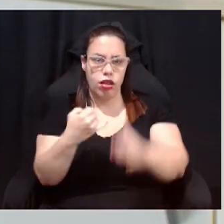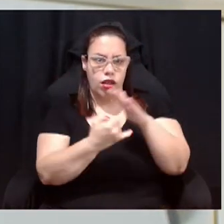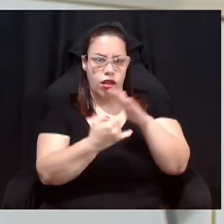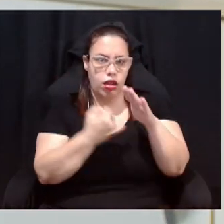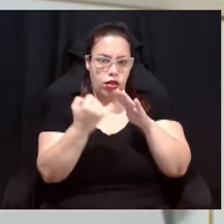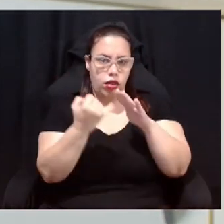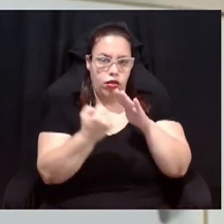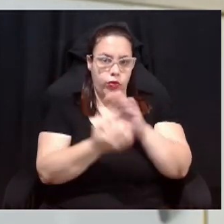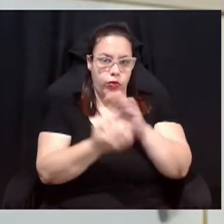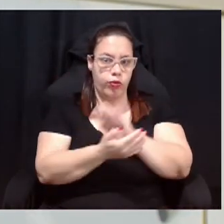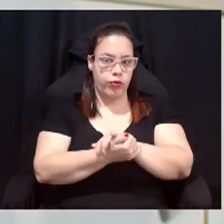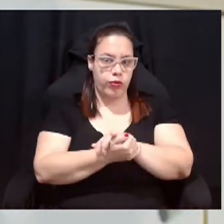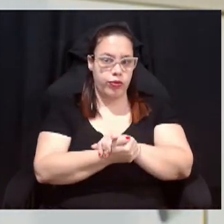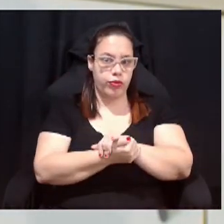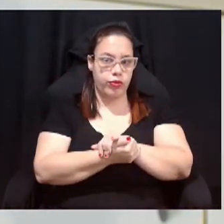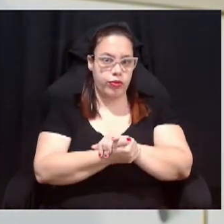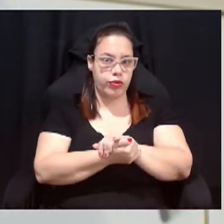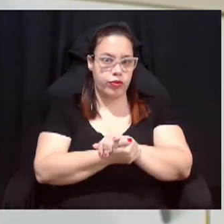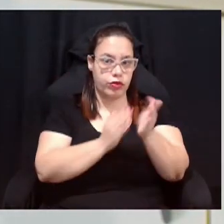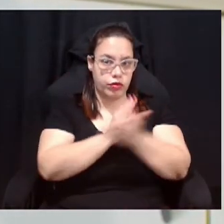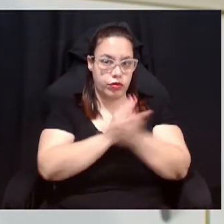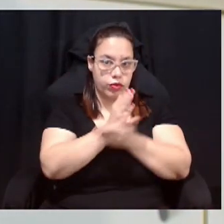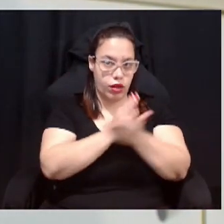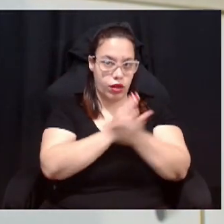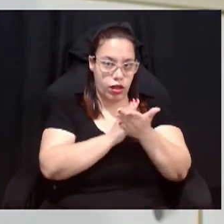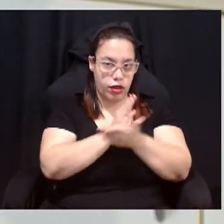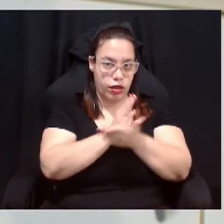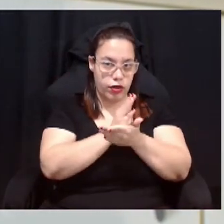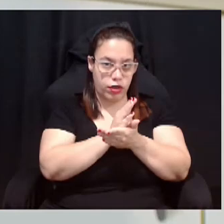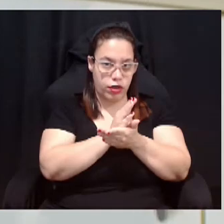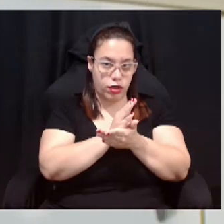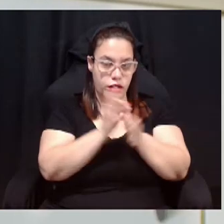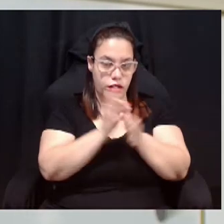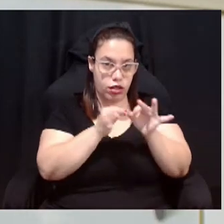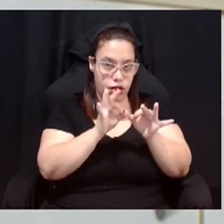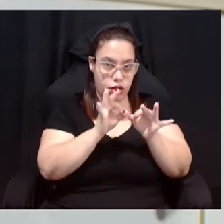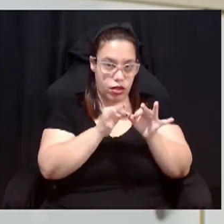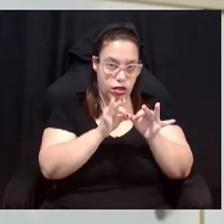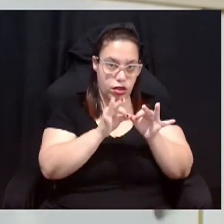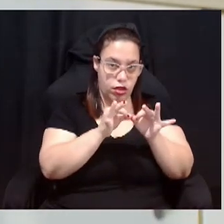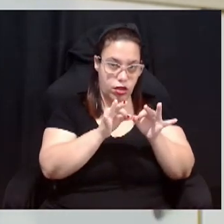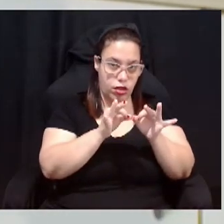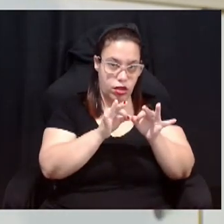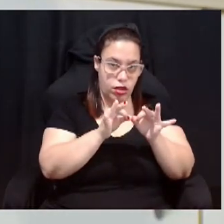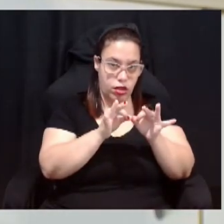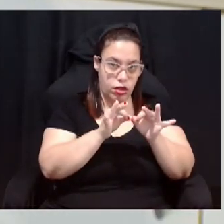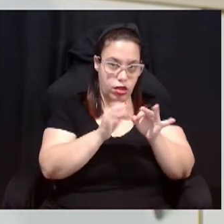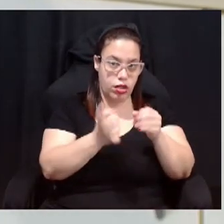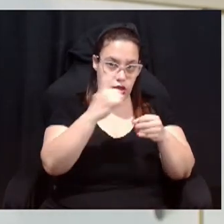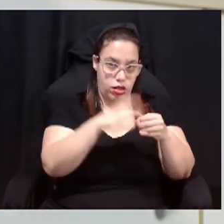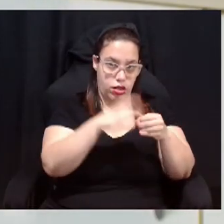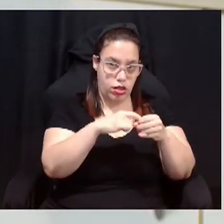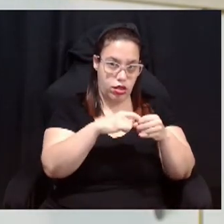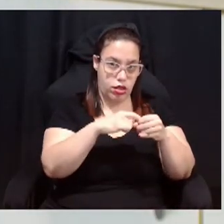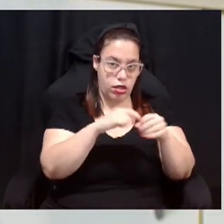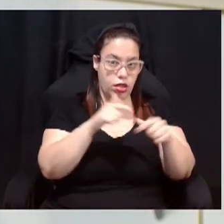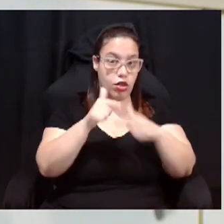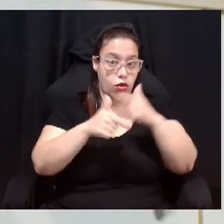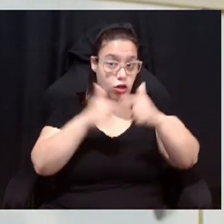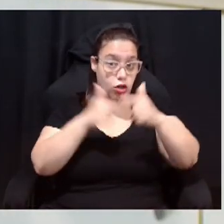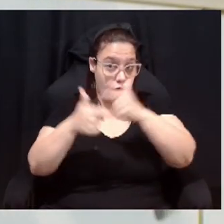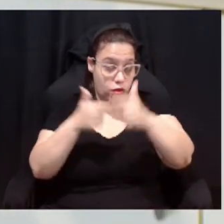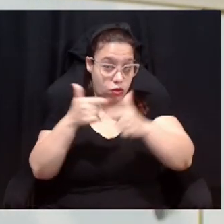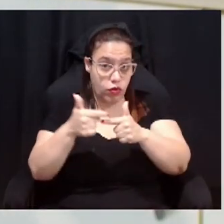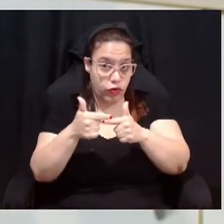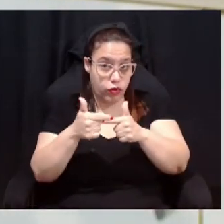ela dividia a participação dela nas oficinas voltadas para o mercado de trabalho e nas